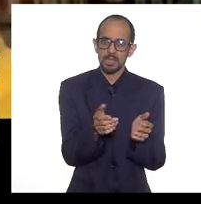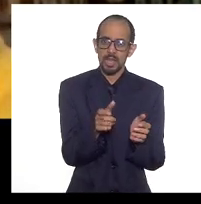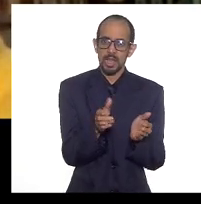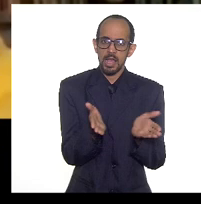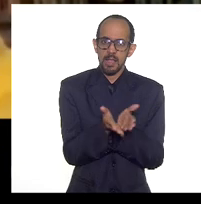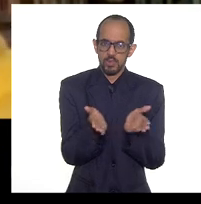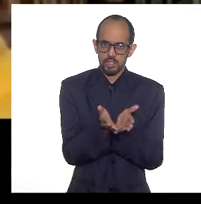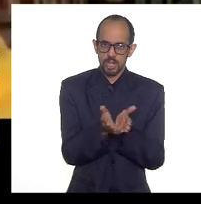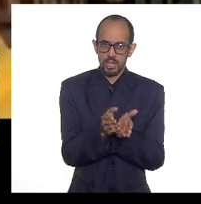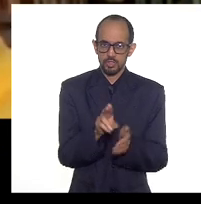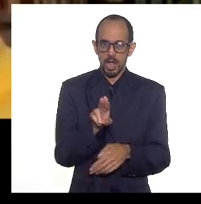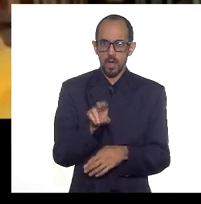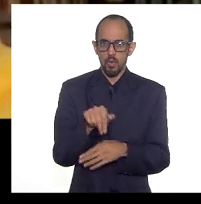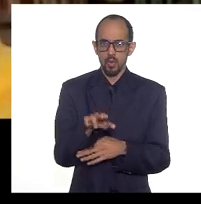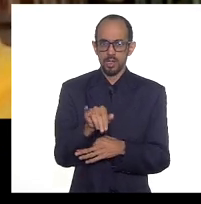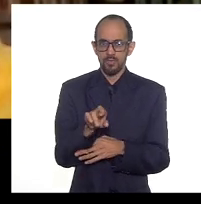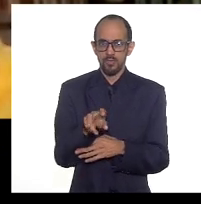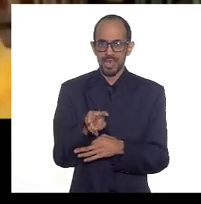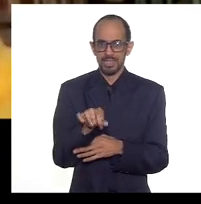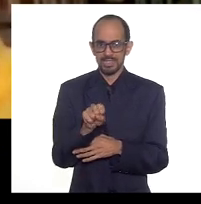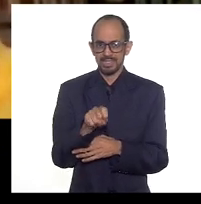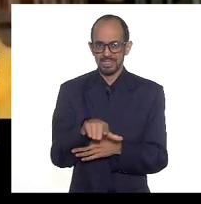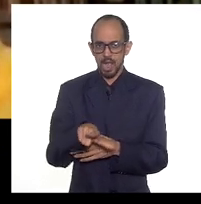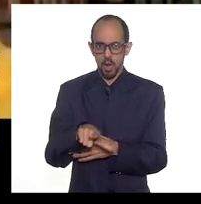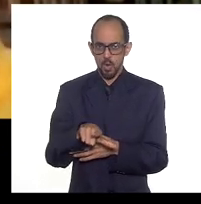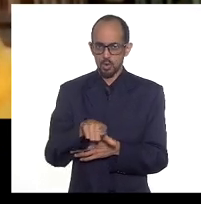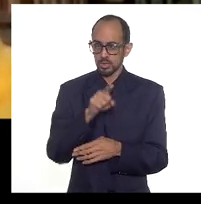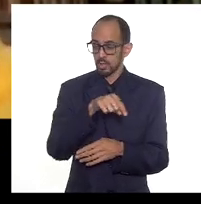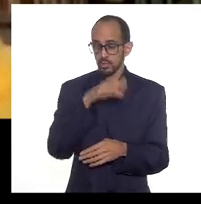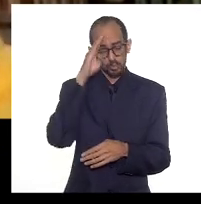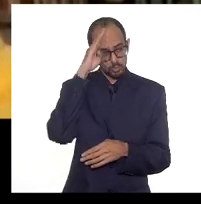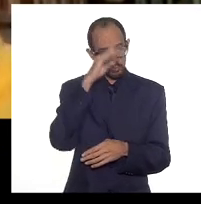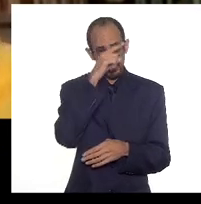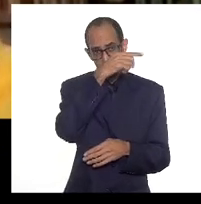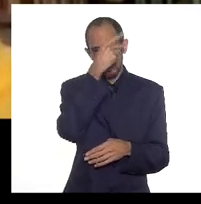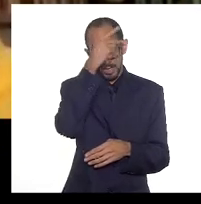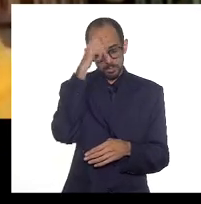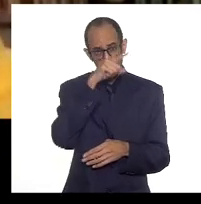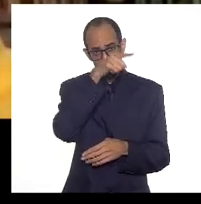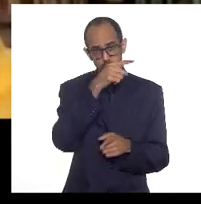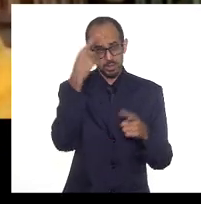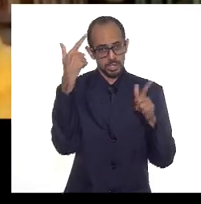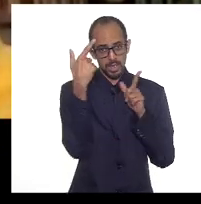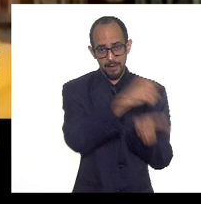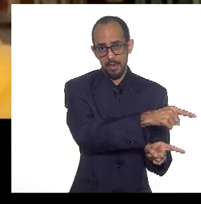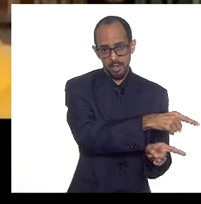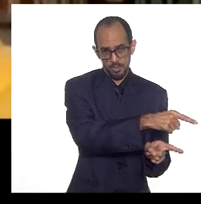os principais agentes desses ataques naquele período.